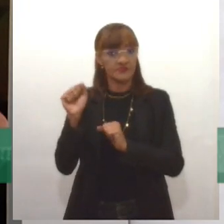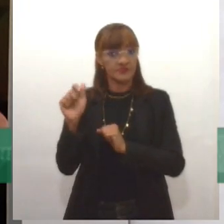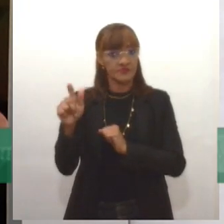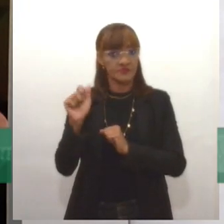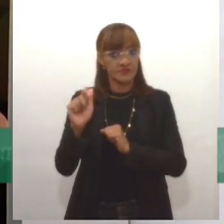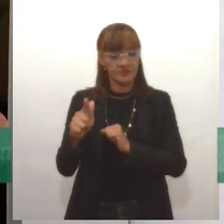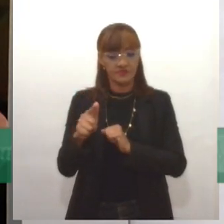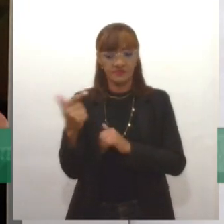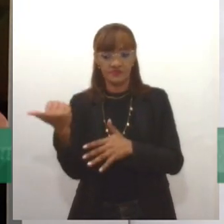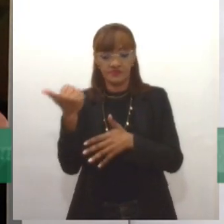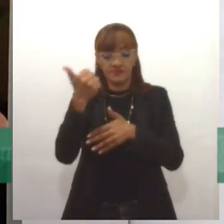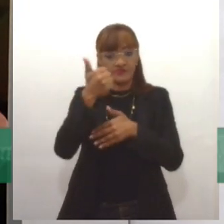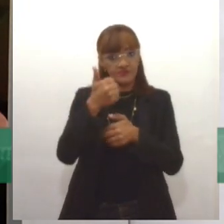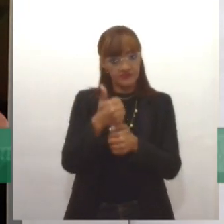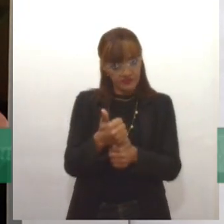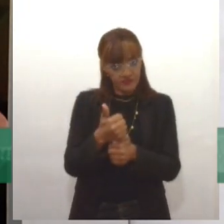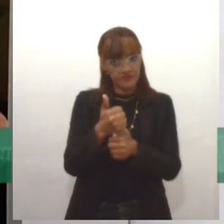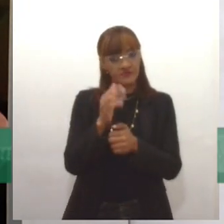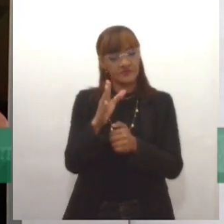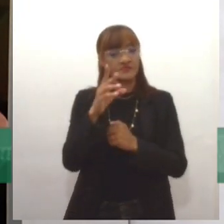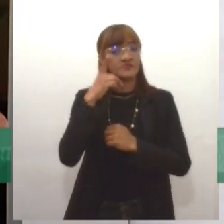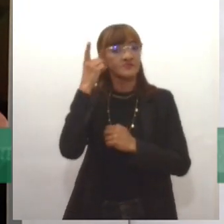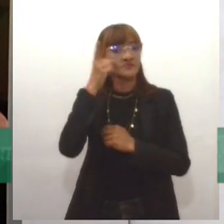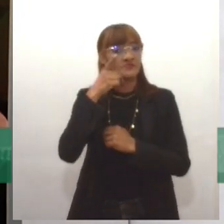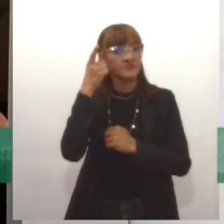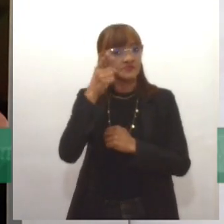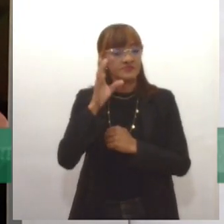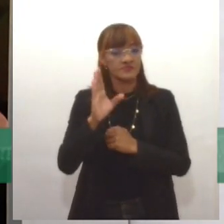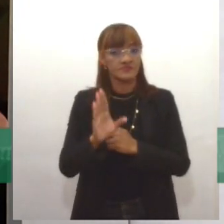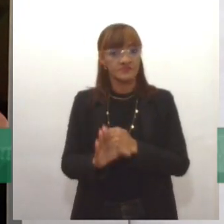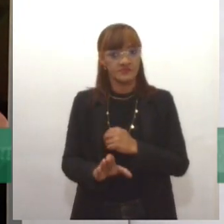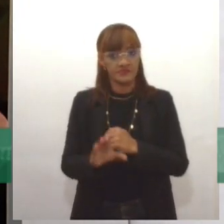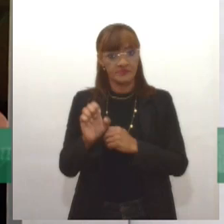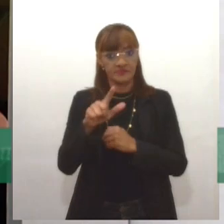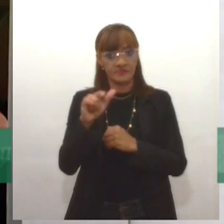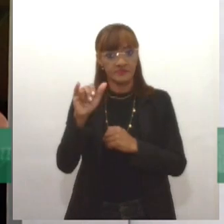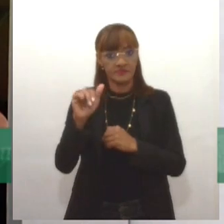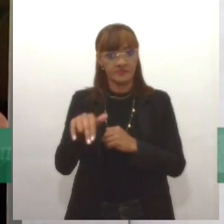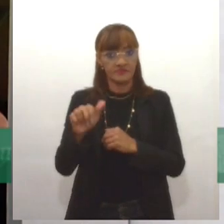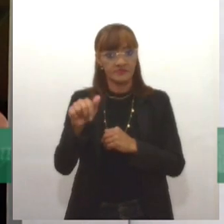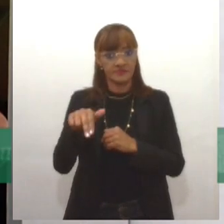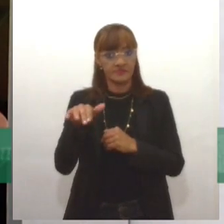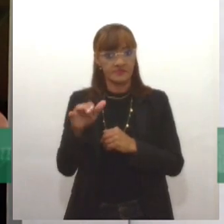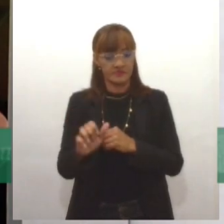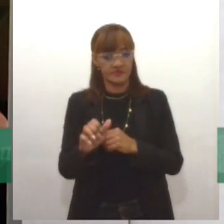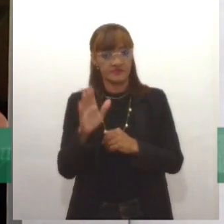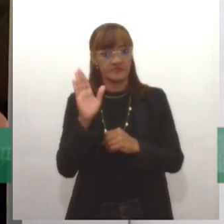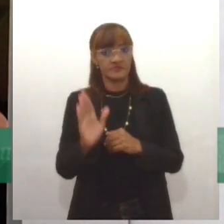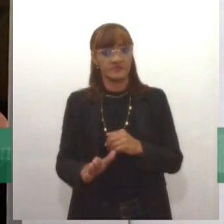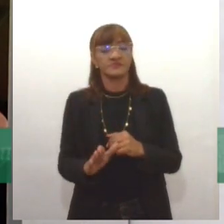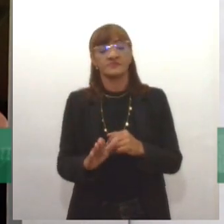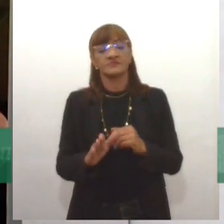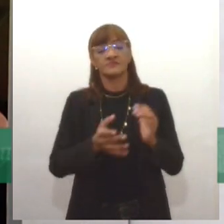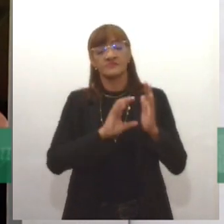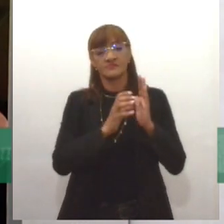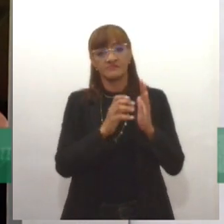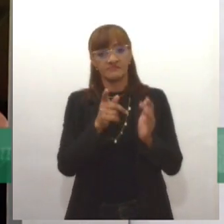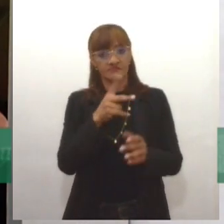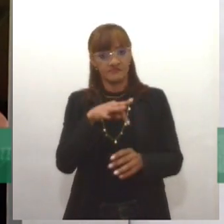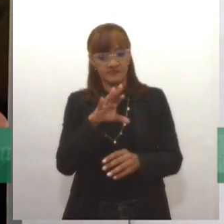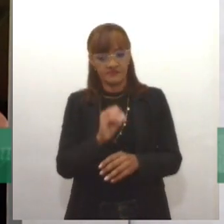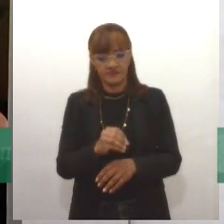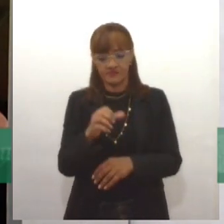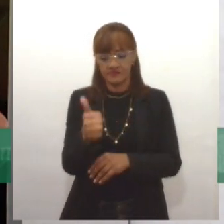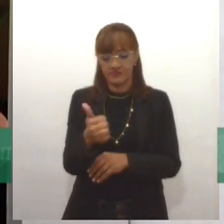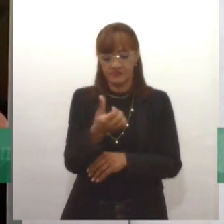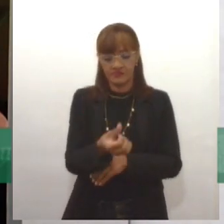deputada Nelly Aquino, do Podemos de Minas Gerais, para o projeto de lei complementar 164